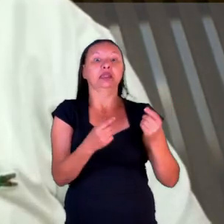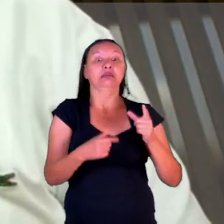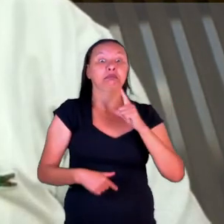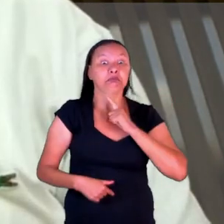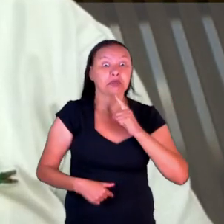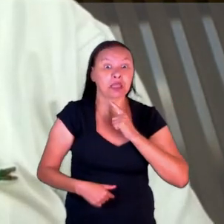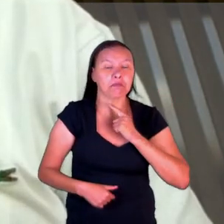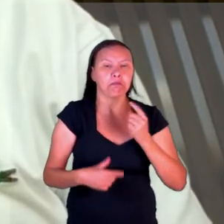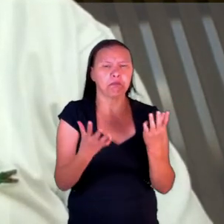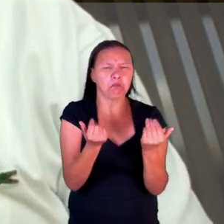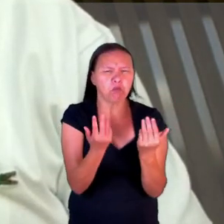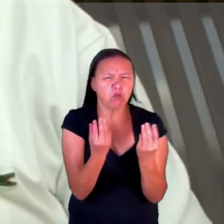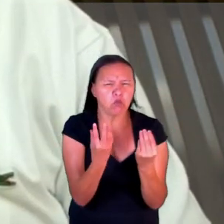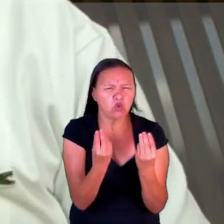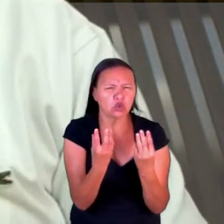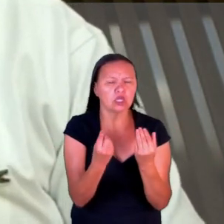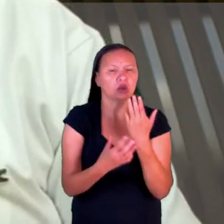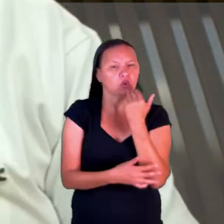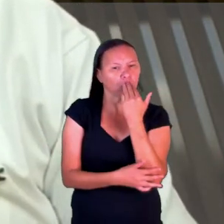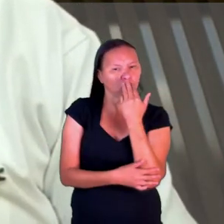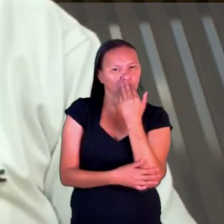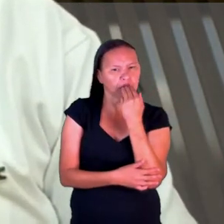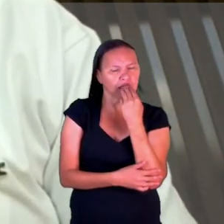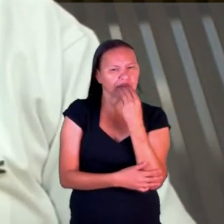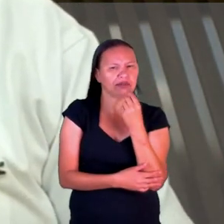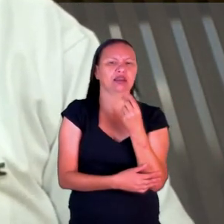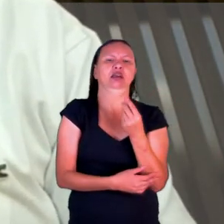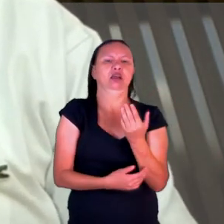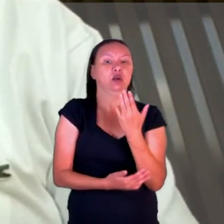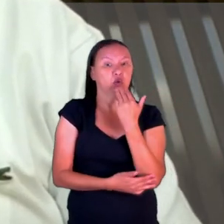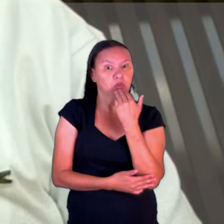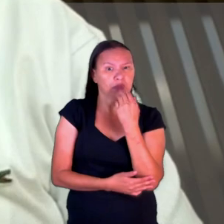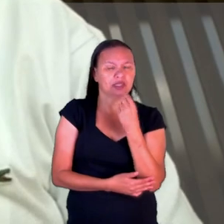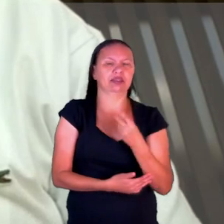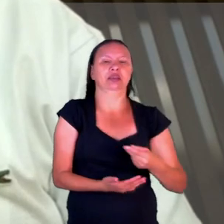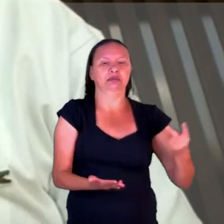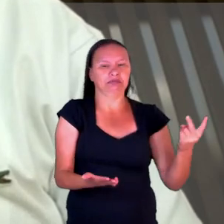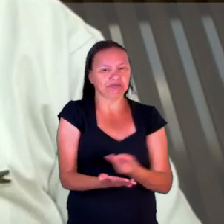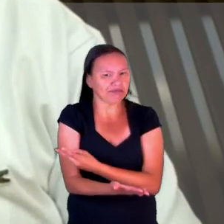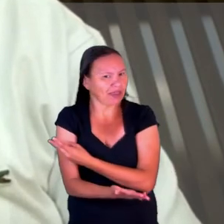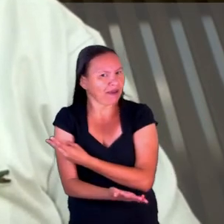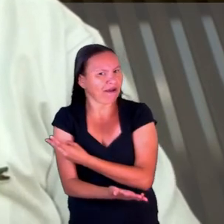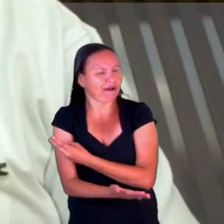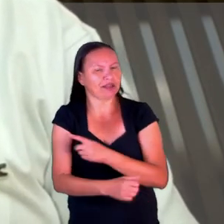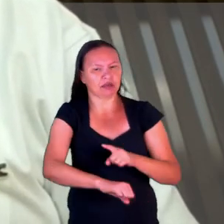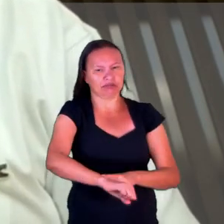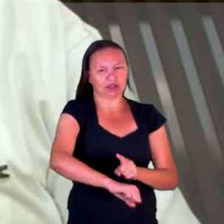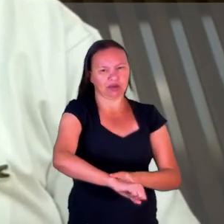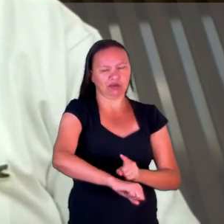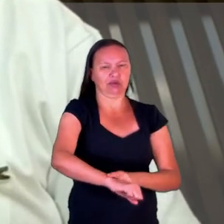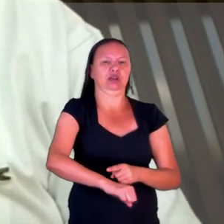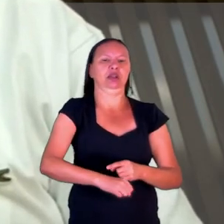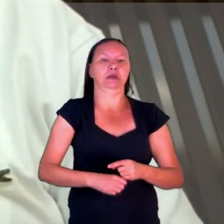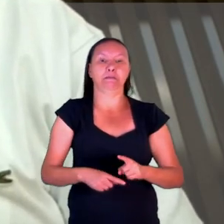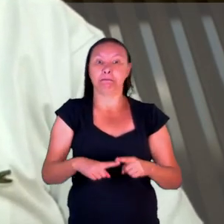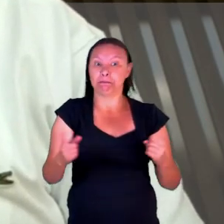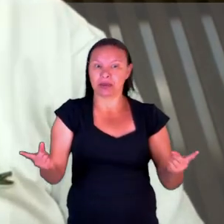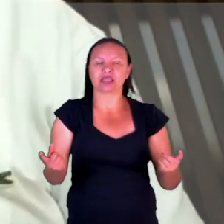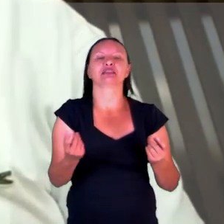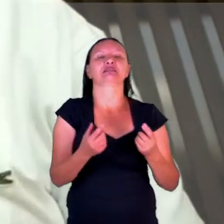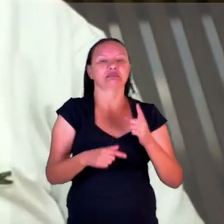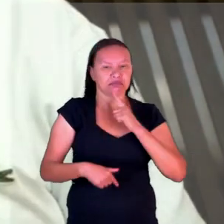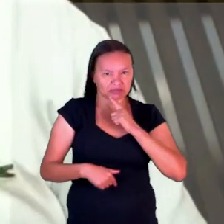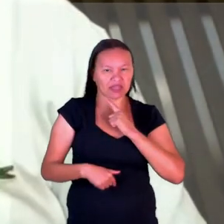Há muita há muita forma errada de se comer há muita hora errada de se comer n mas há muita comida